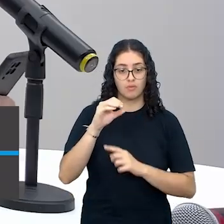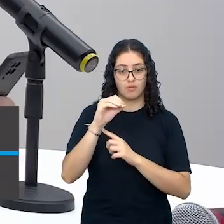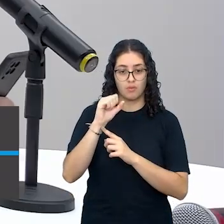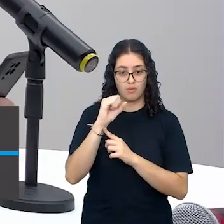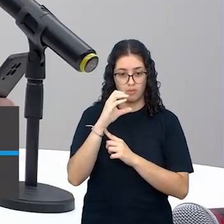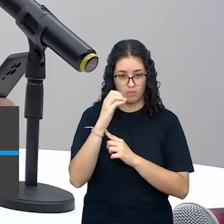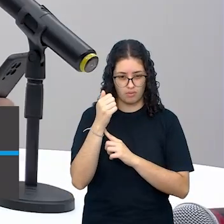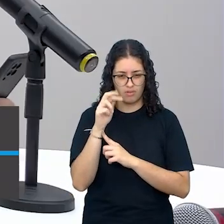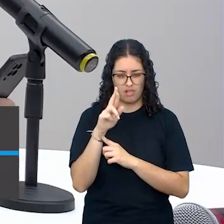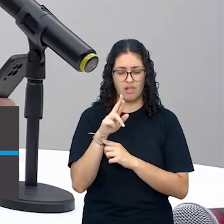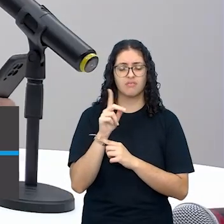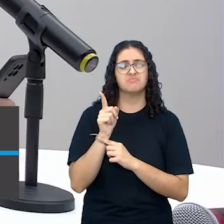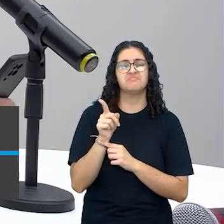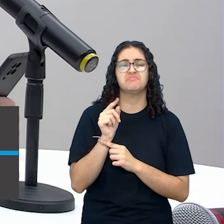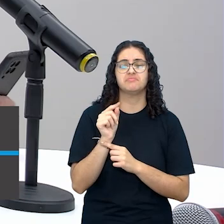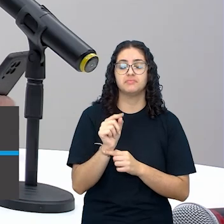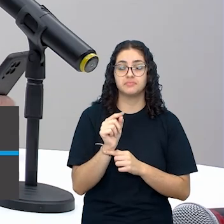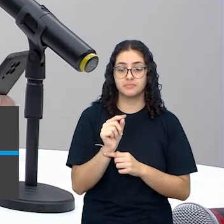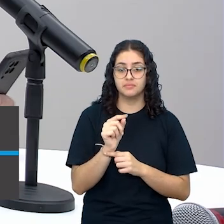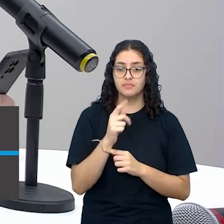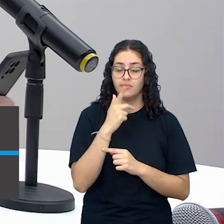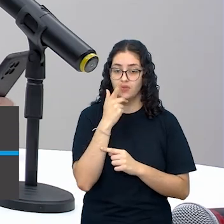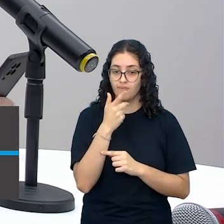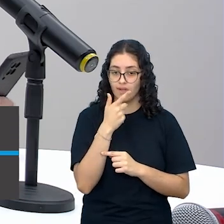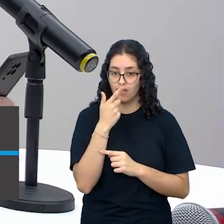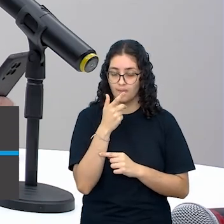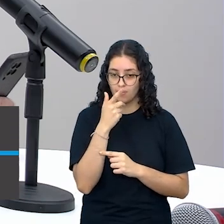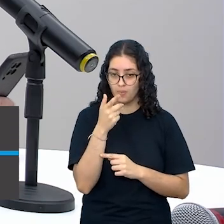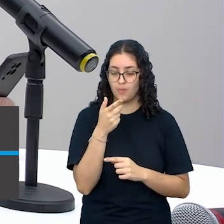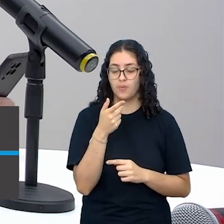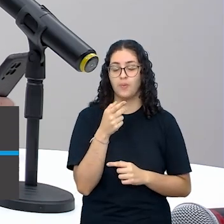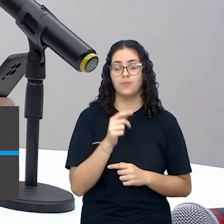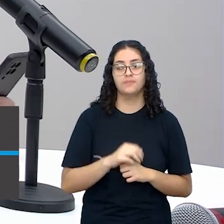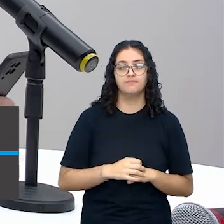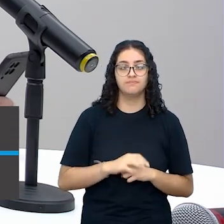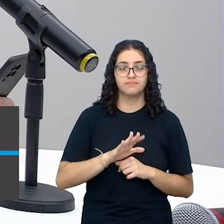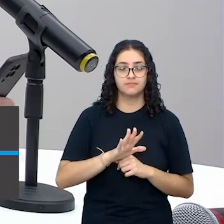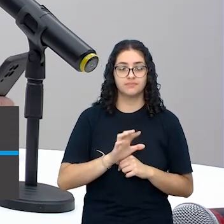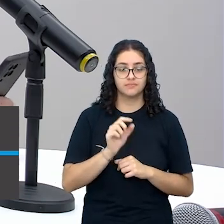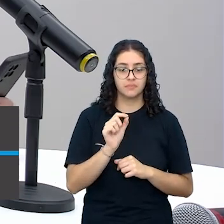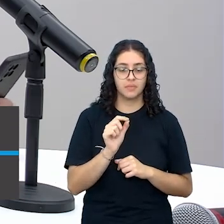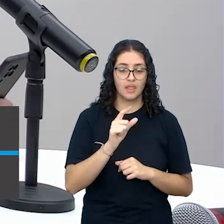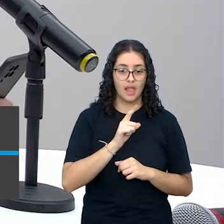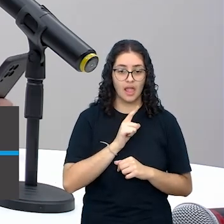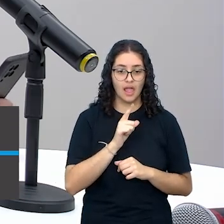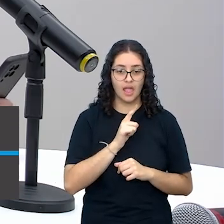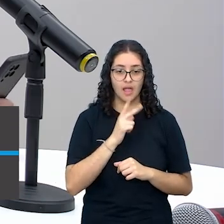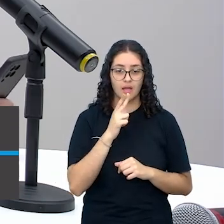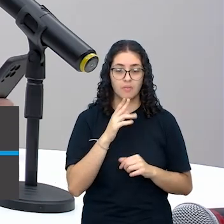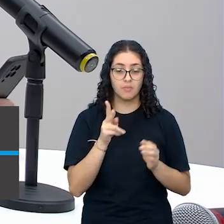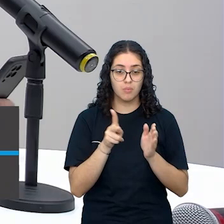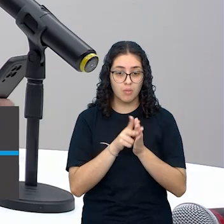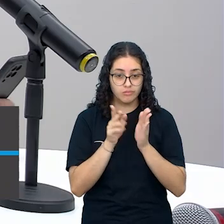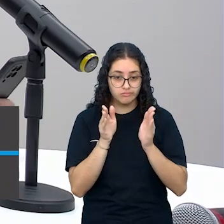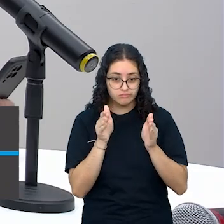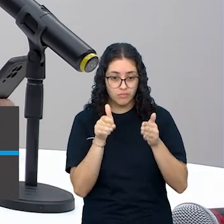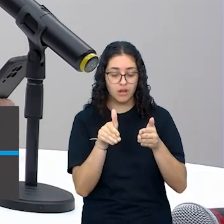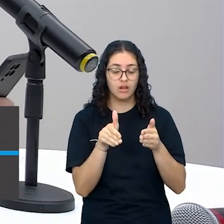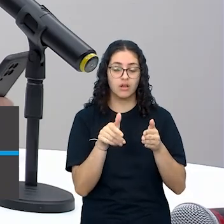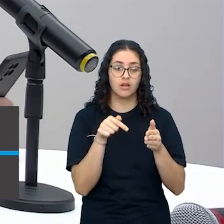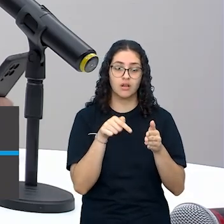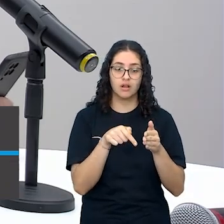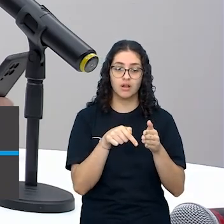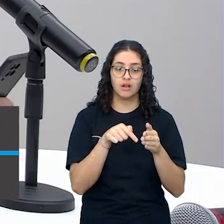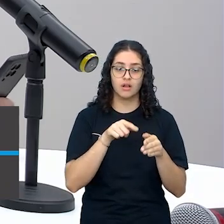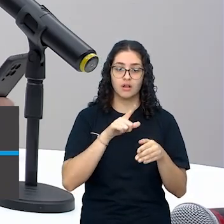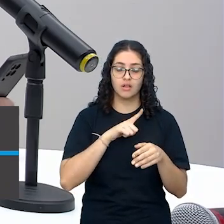ele faz o seguinte comentário, né? A gamificação com o Khan